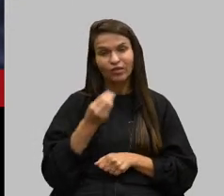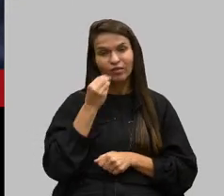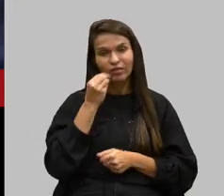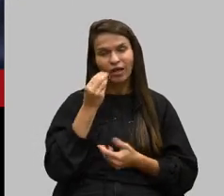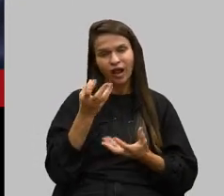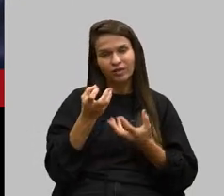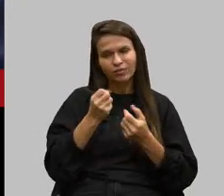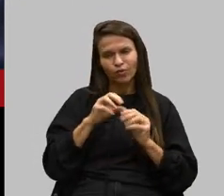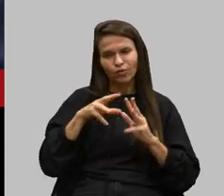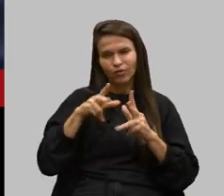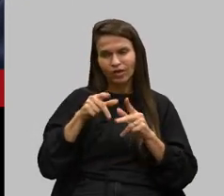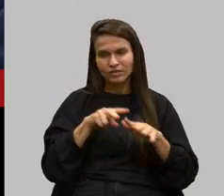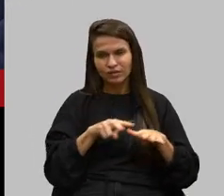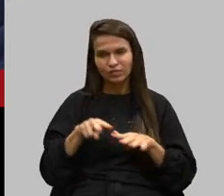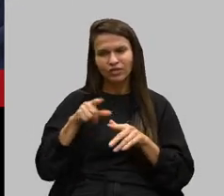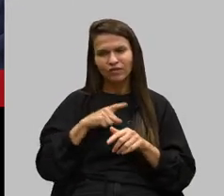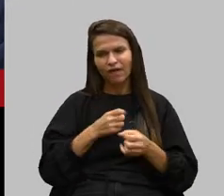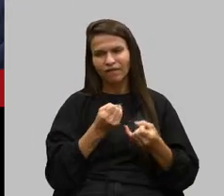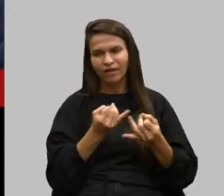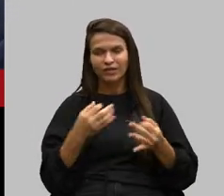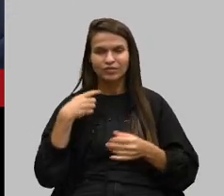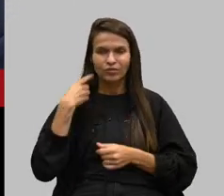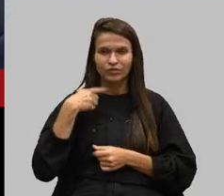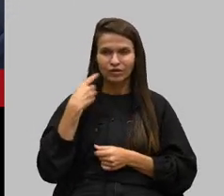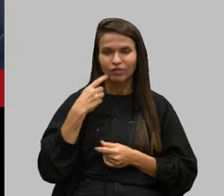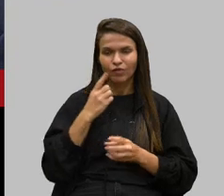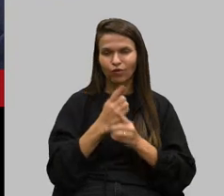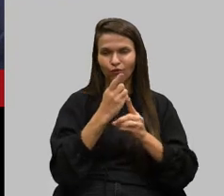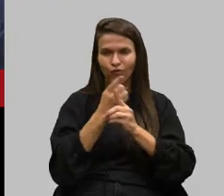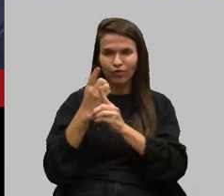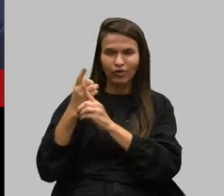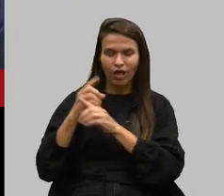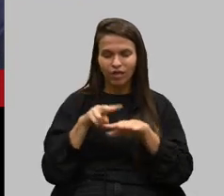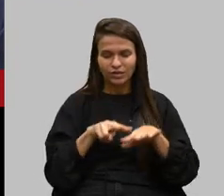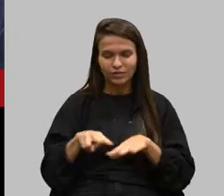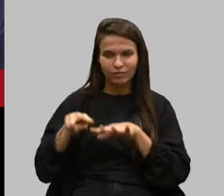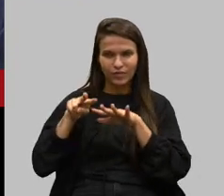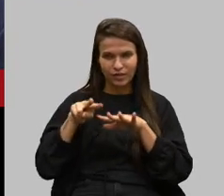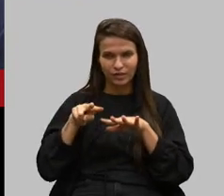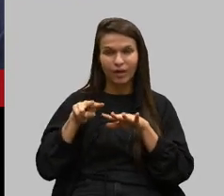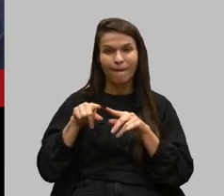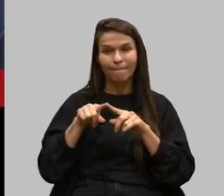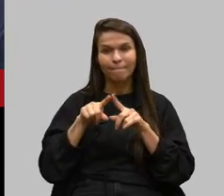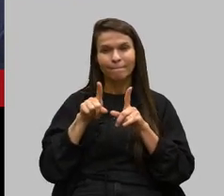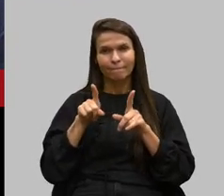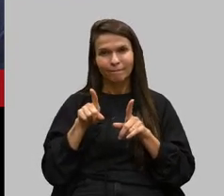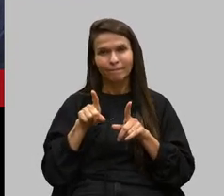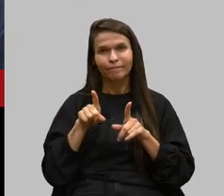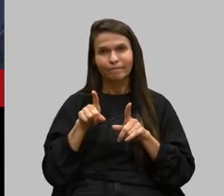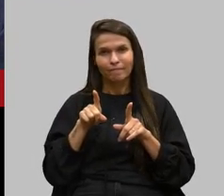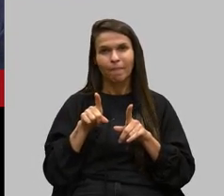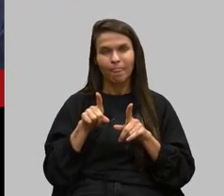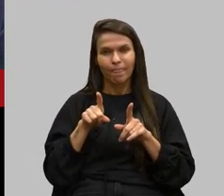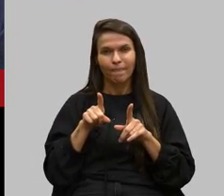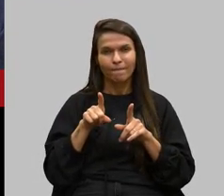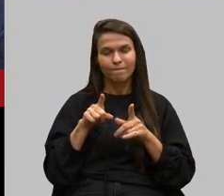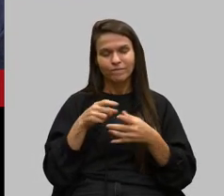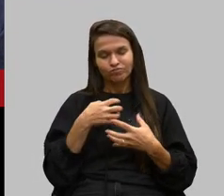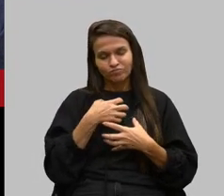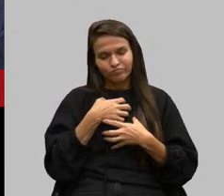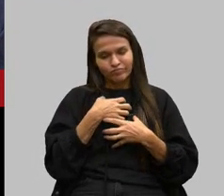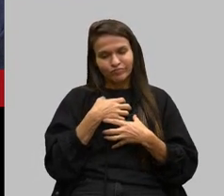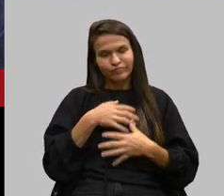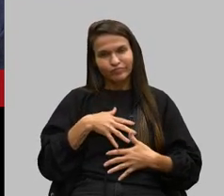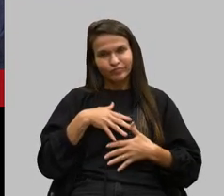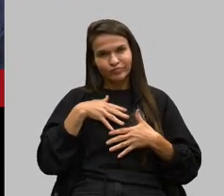mundo lá essa semana mesmo são vários os deputados com quem eu vou encontrar lá ao longo da semana mas feliz pela sua pelos elogios os